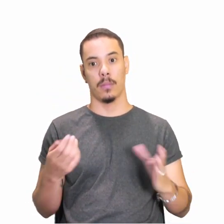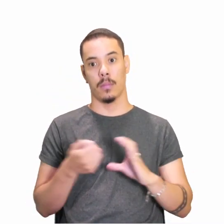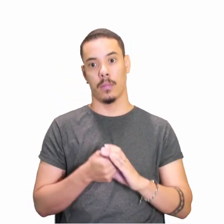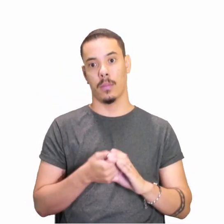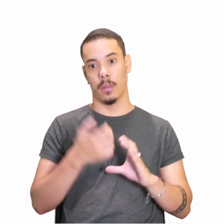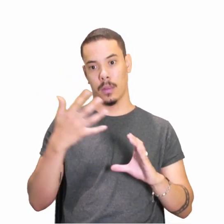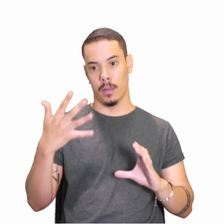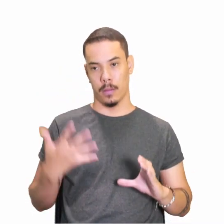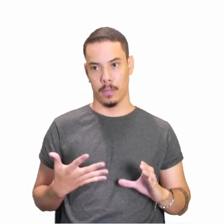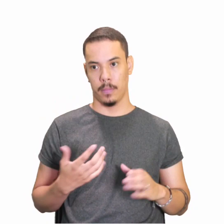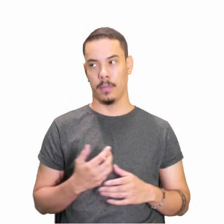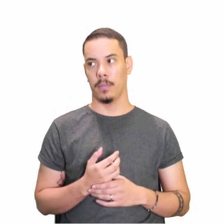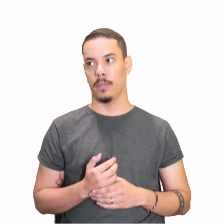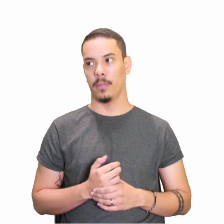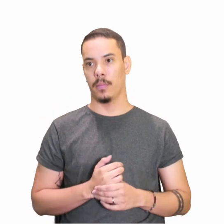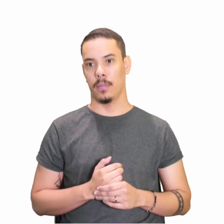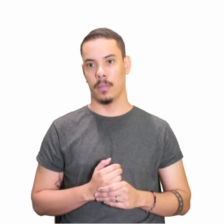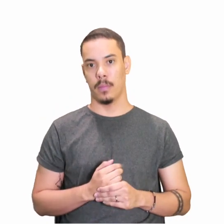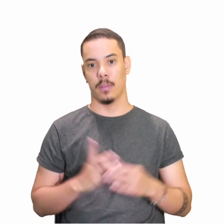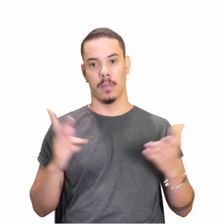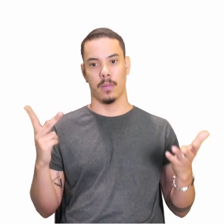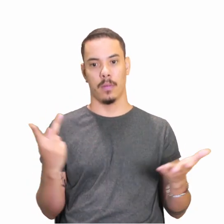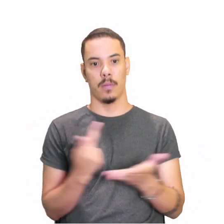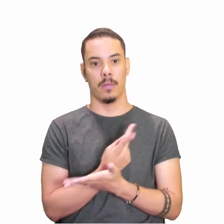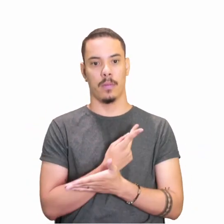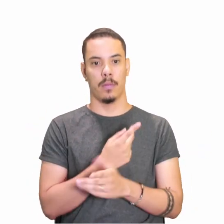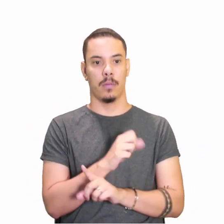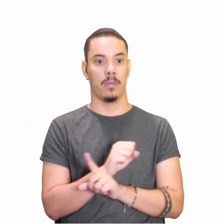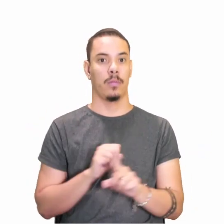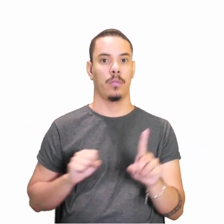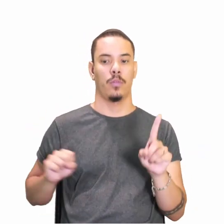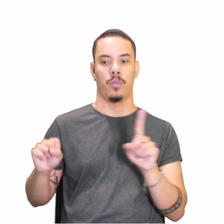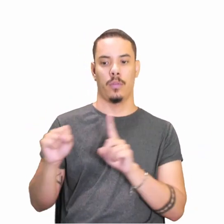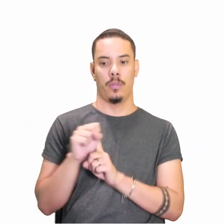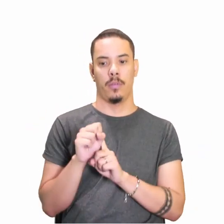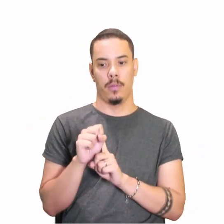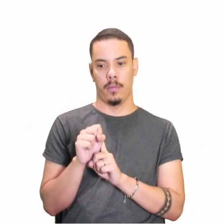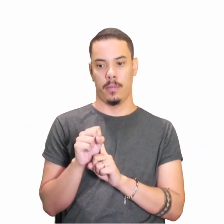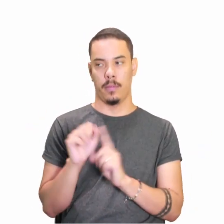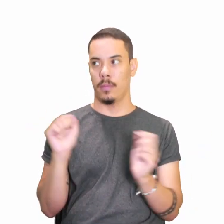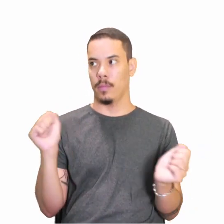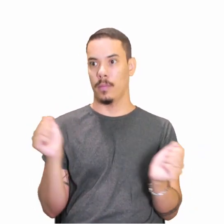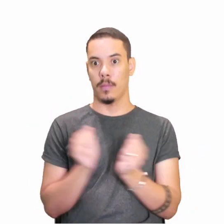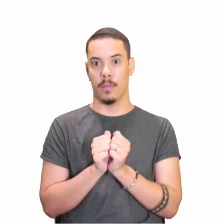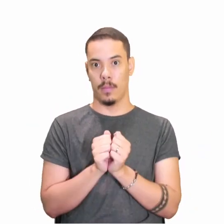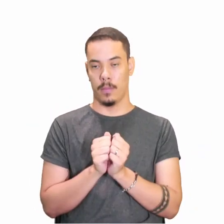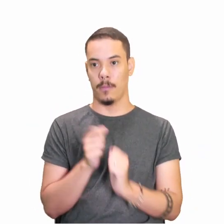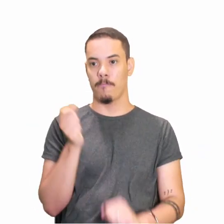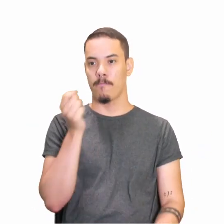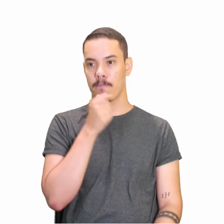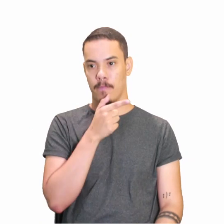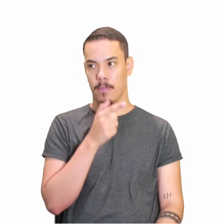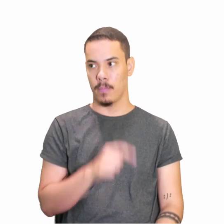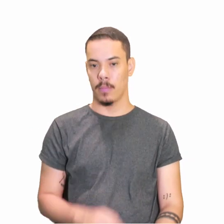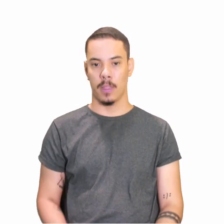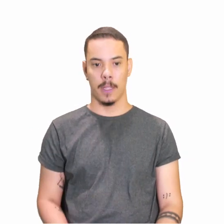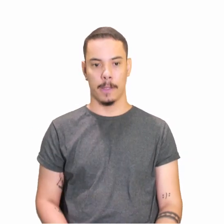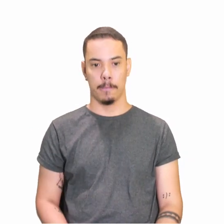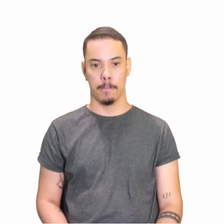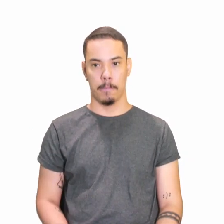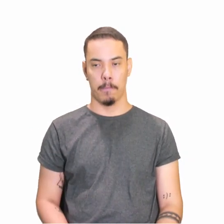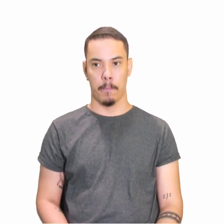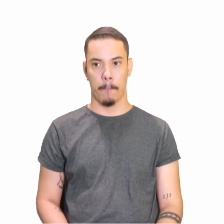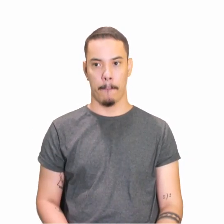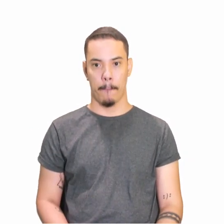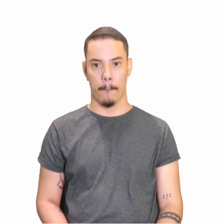charge, principalmente trazer fatos sociais em forma aí, né, de charge, certo? Vamos ver